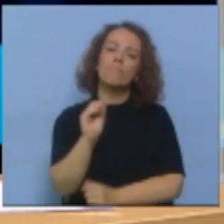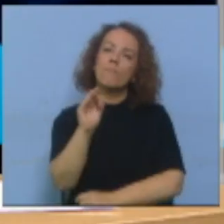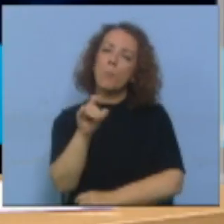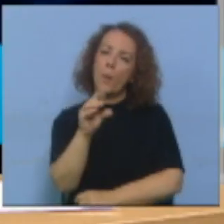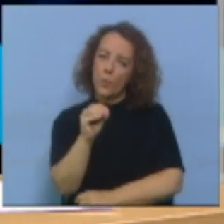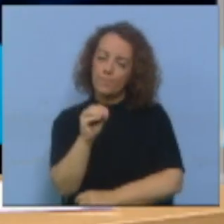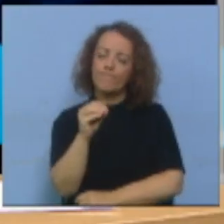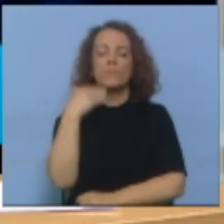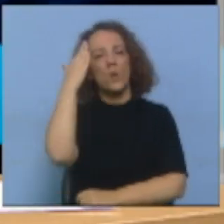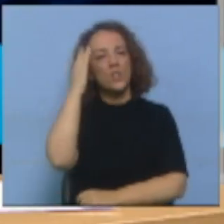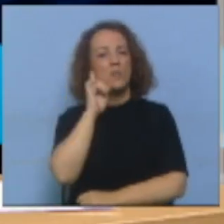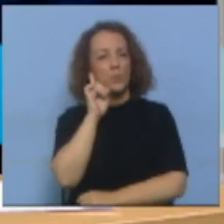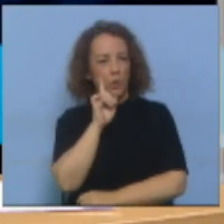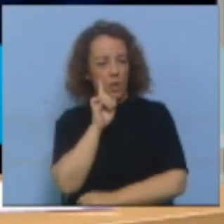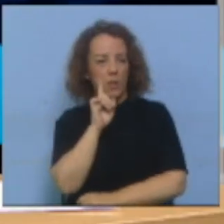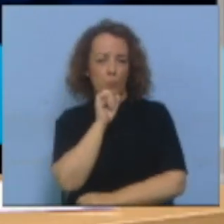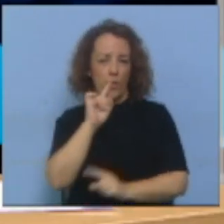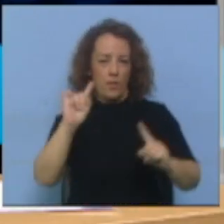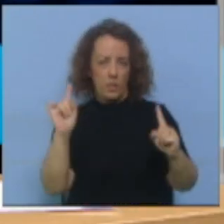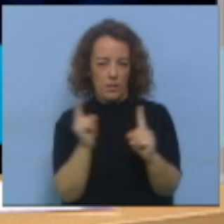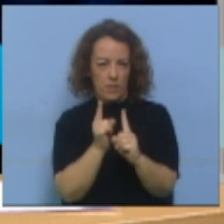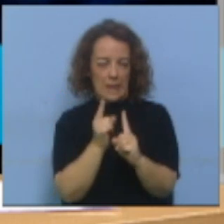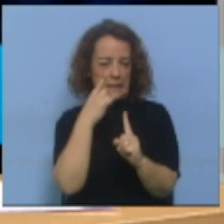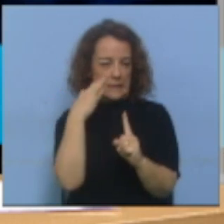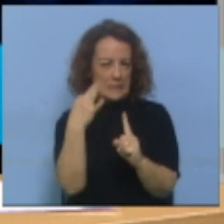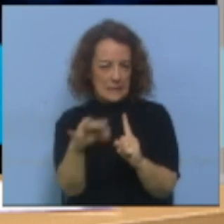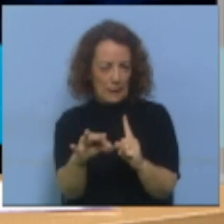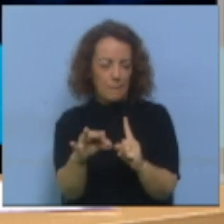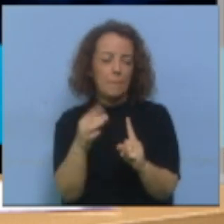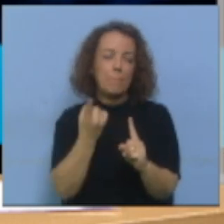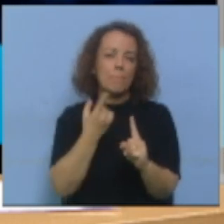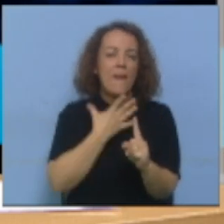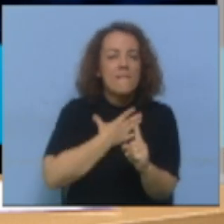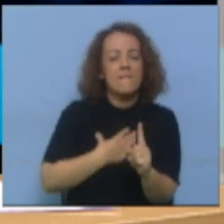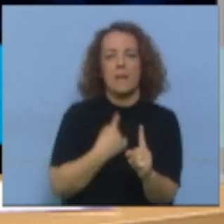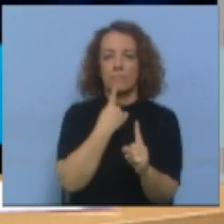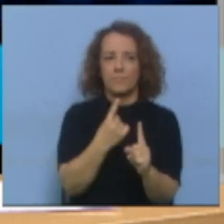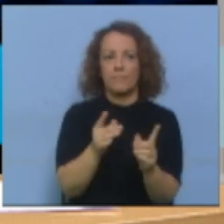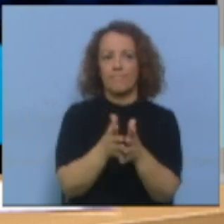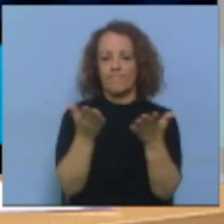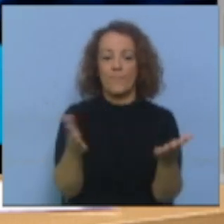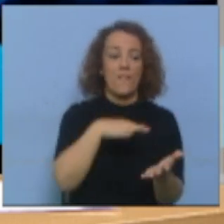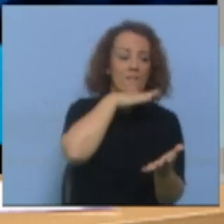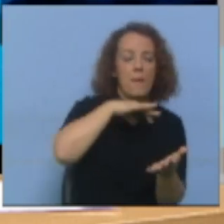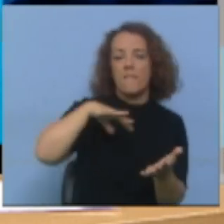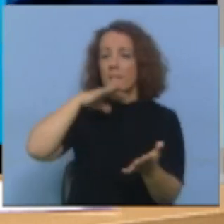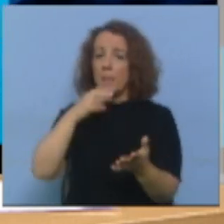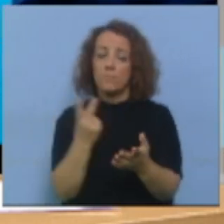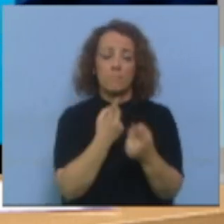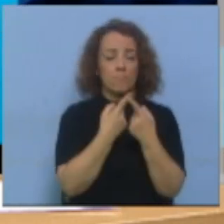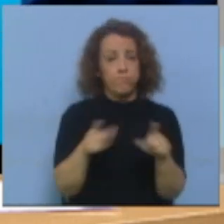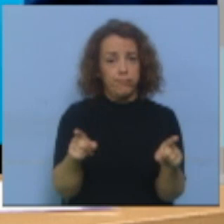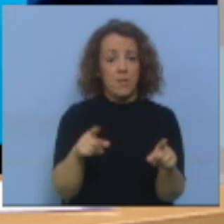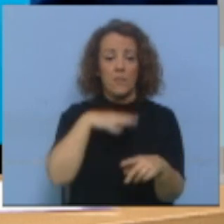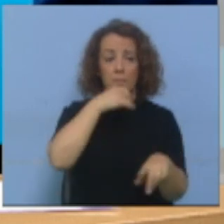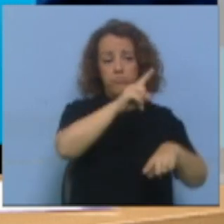importante aqui, ainda que seja de uma forma simples e redutora, fazer uma diferença entre famílias e famílias, porque as famílias não são iguais. Claro.